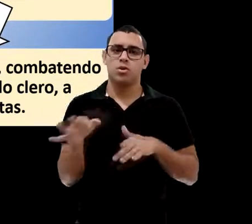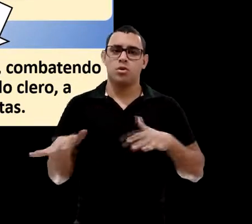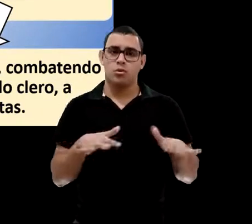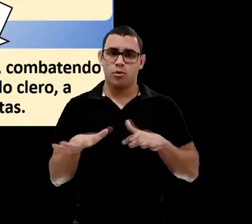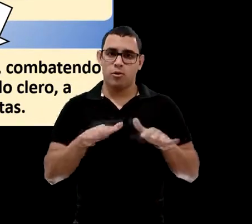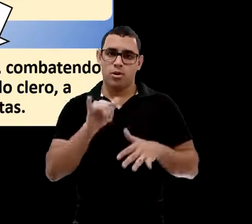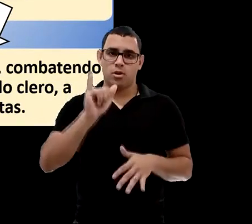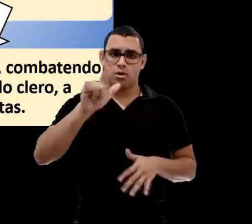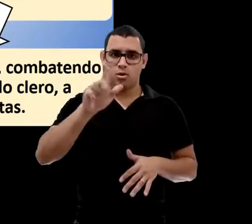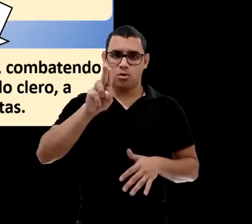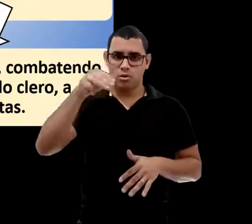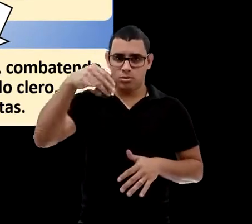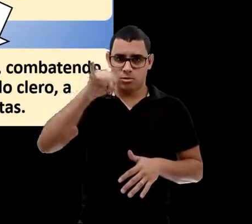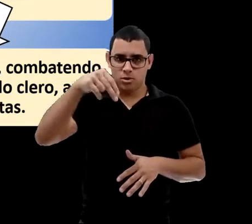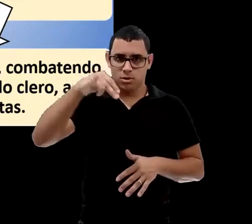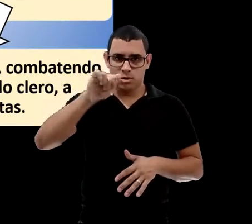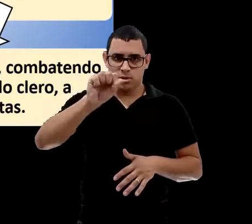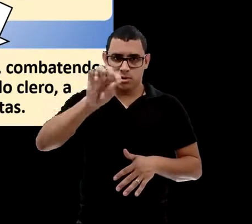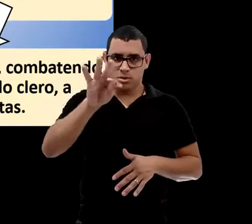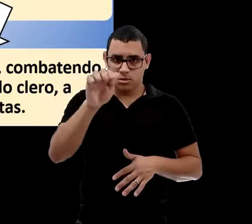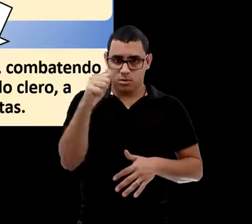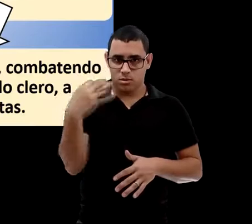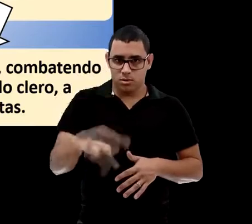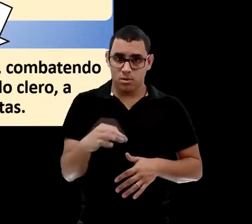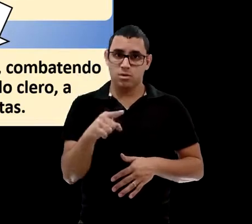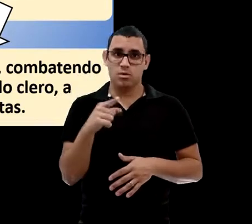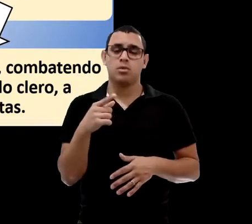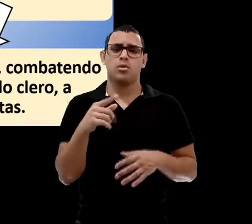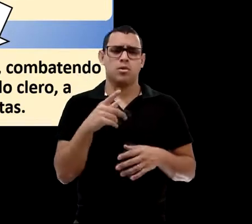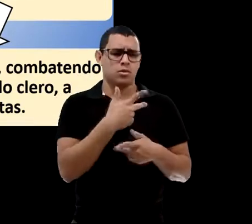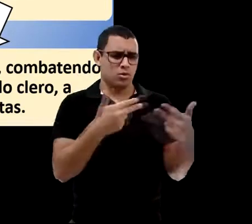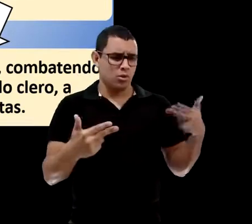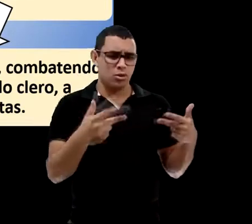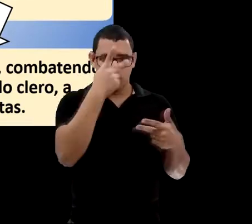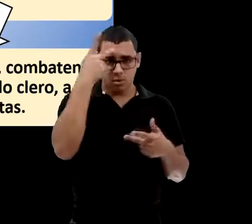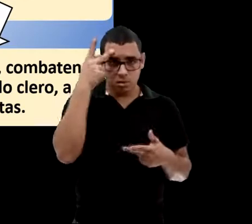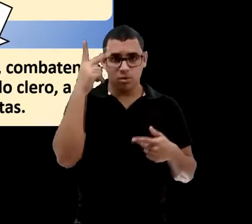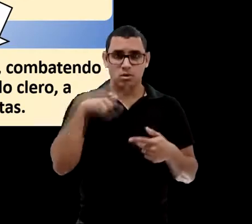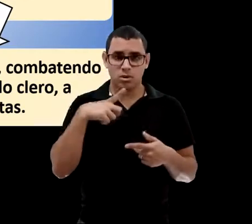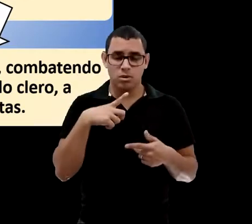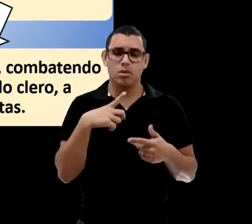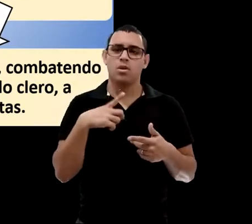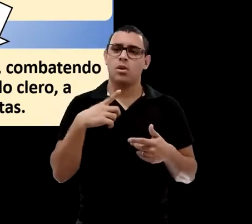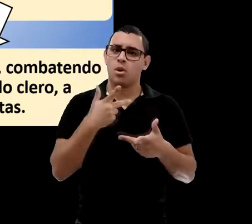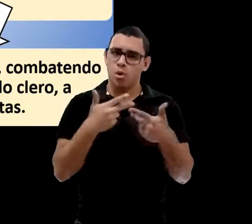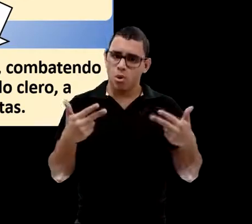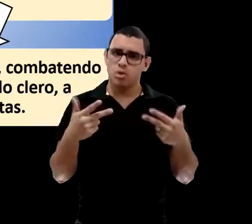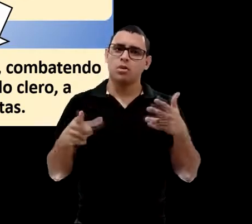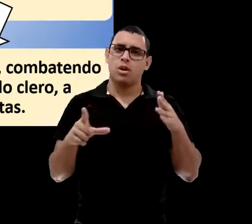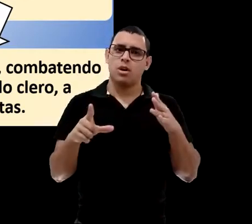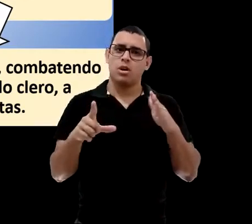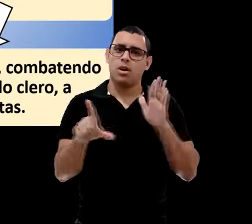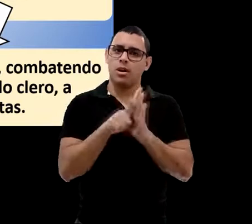né, se gestou o movimento iluminista, certo? Então, os seres, as coisas estariam submetidos a